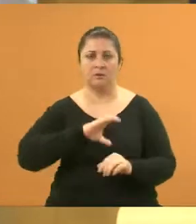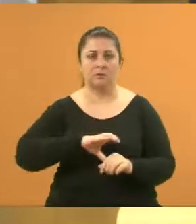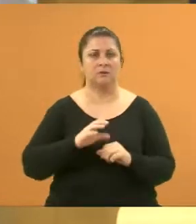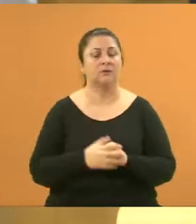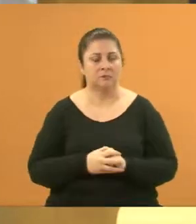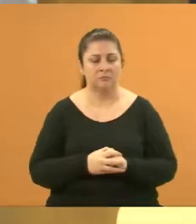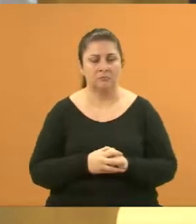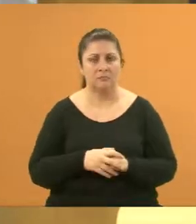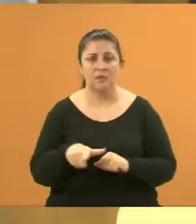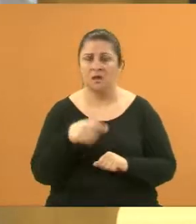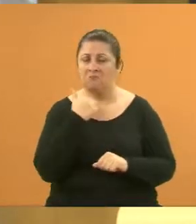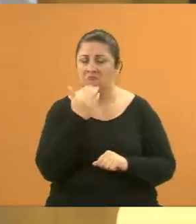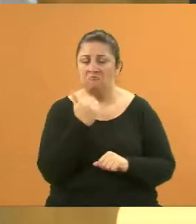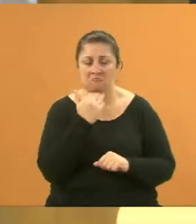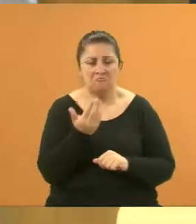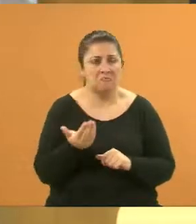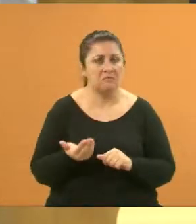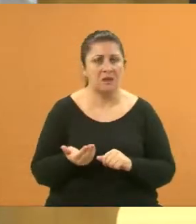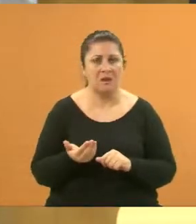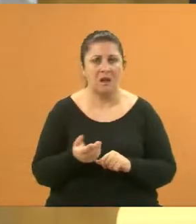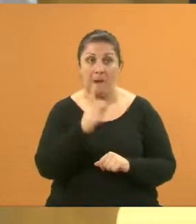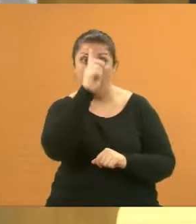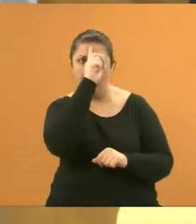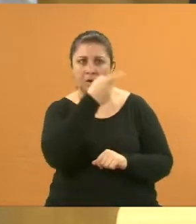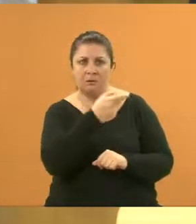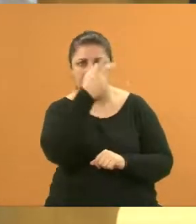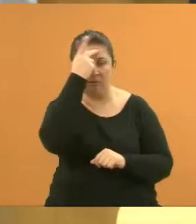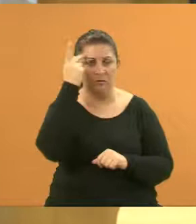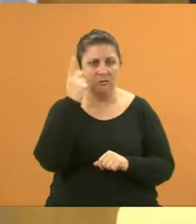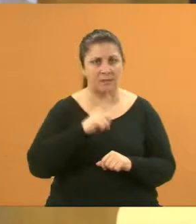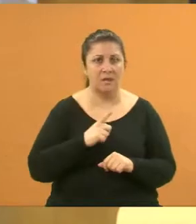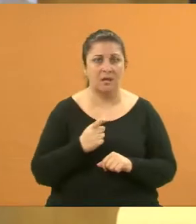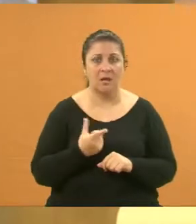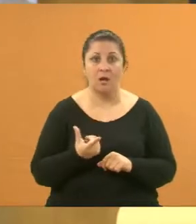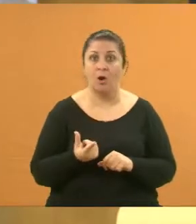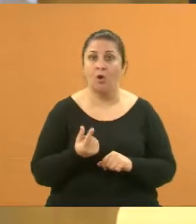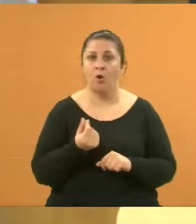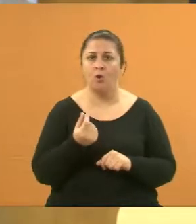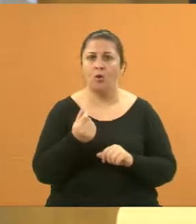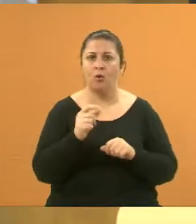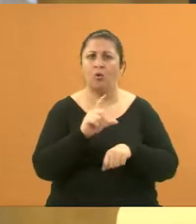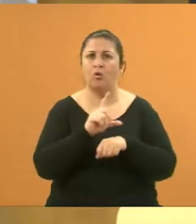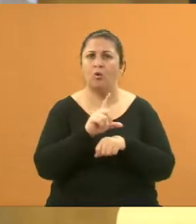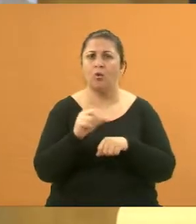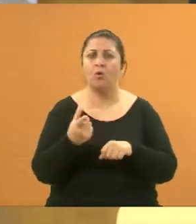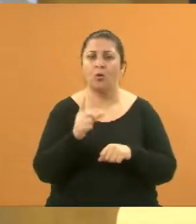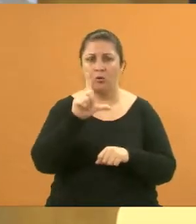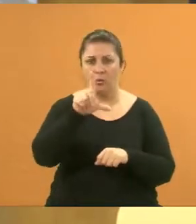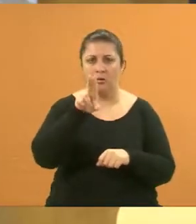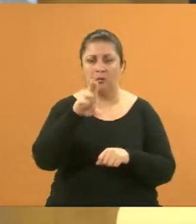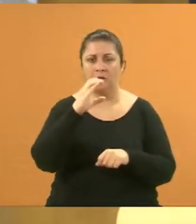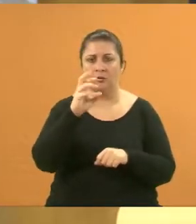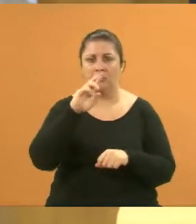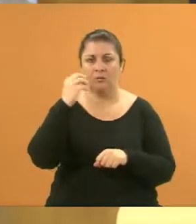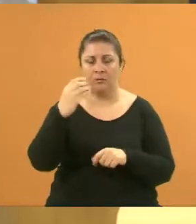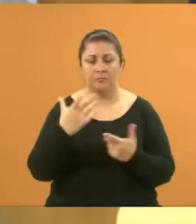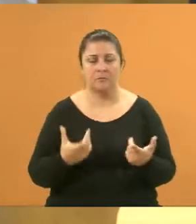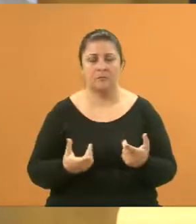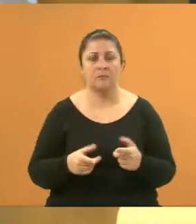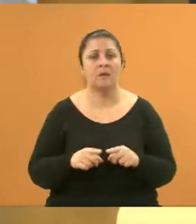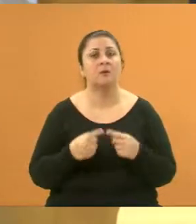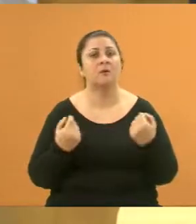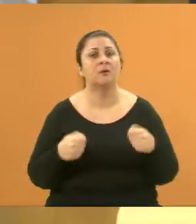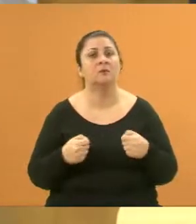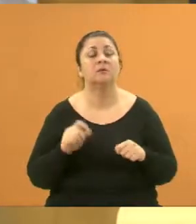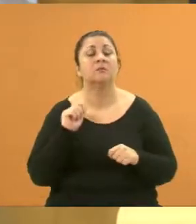Ninguém aqui está proibindo que as pessoas tenham lucro e negociando, e vendendo terrenos, mas o que a gente